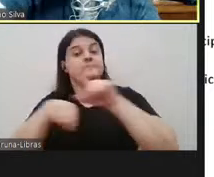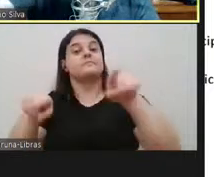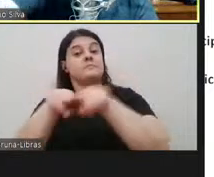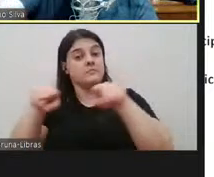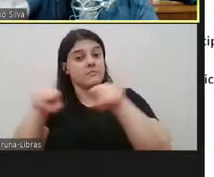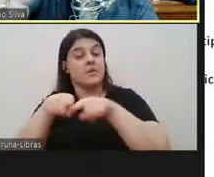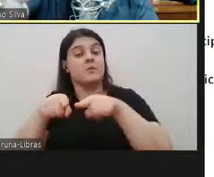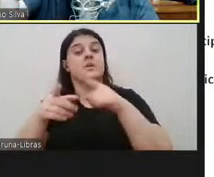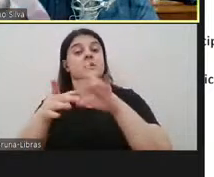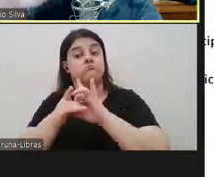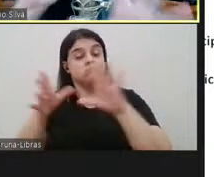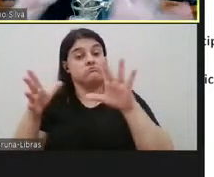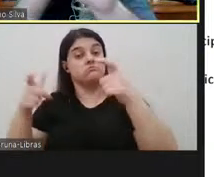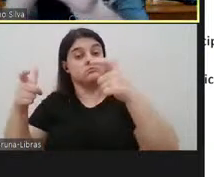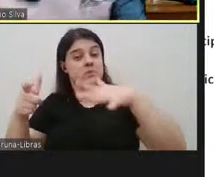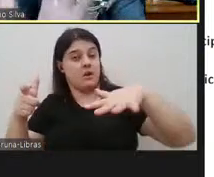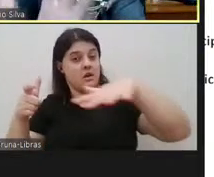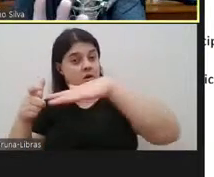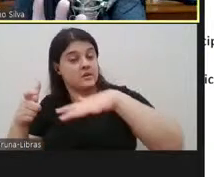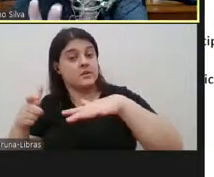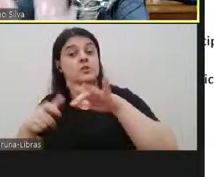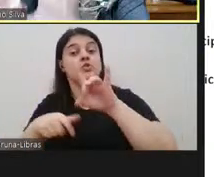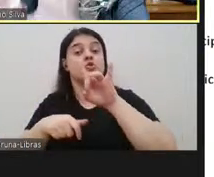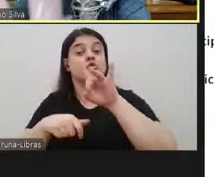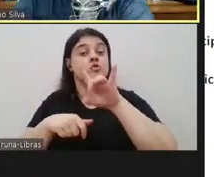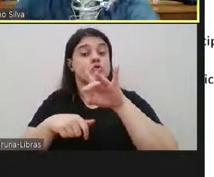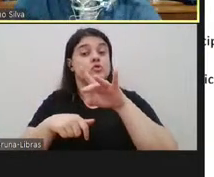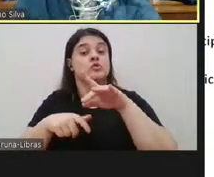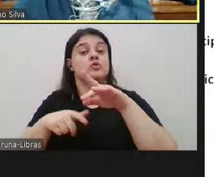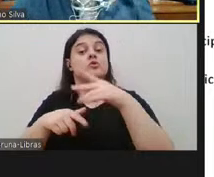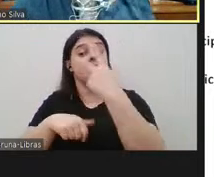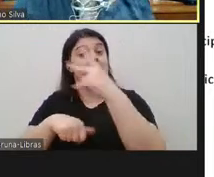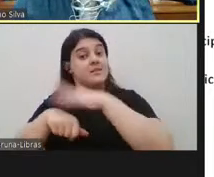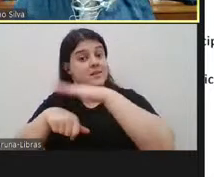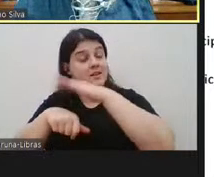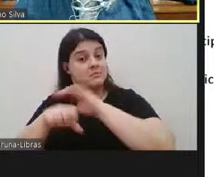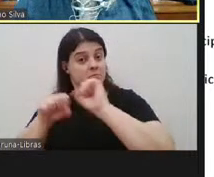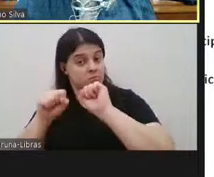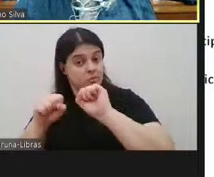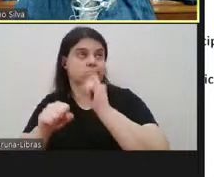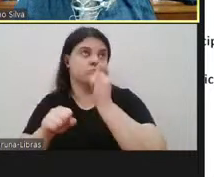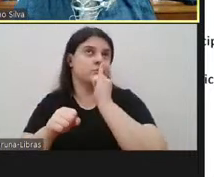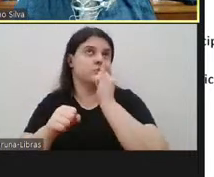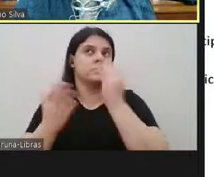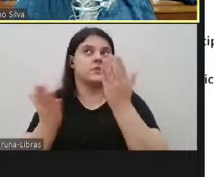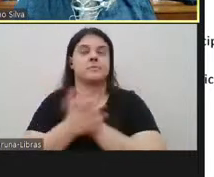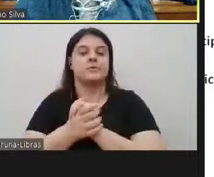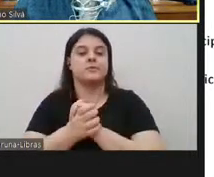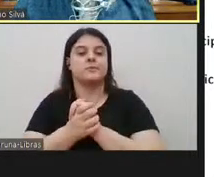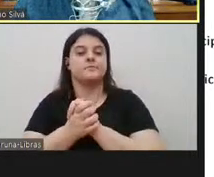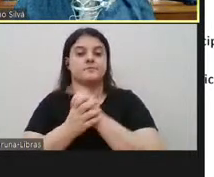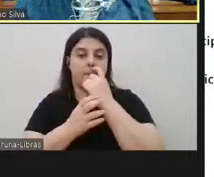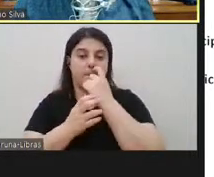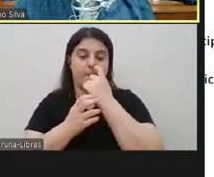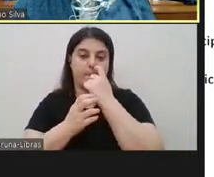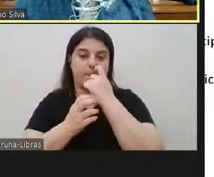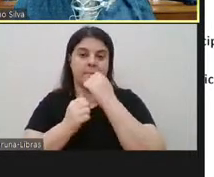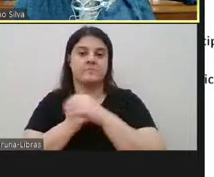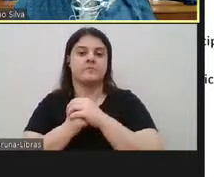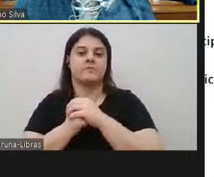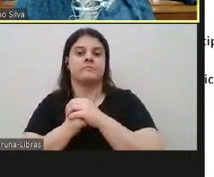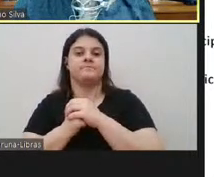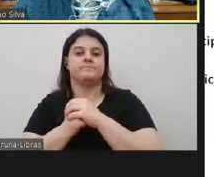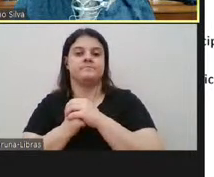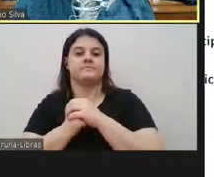certas áreas de políticas que somente aquele ente pode fazer vamos pensar aqui vão dar um exemplo você pega